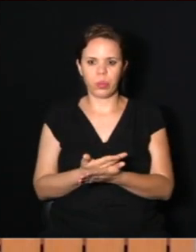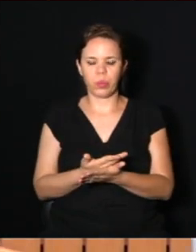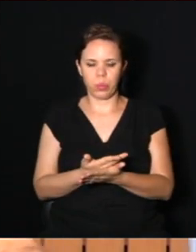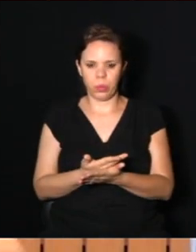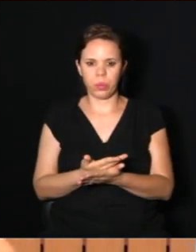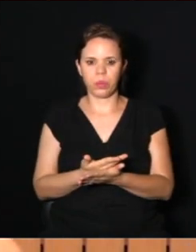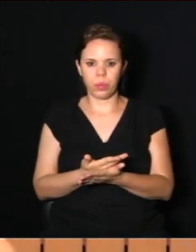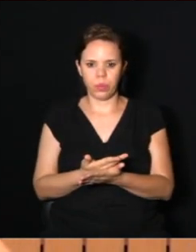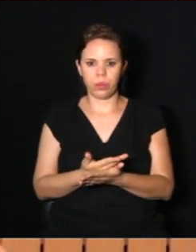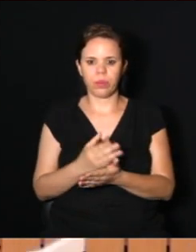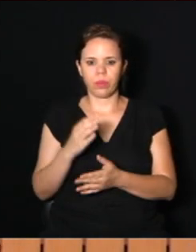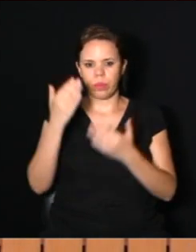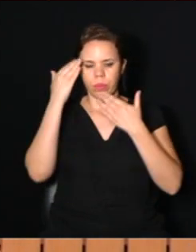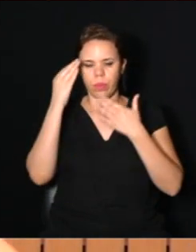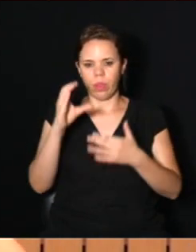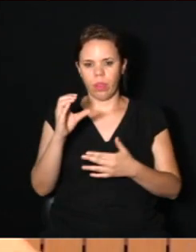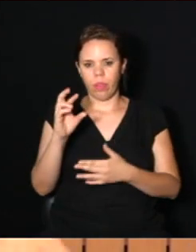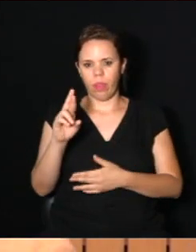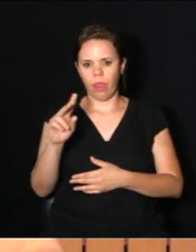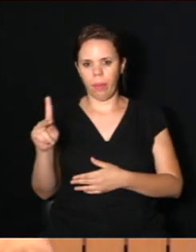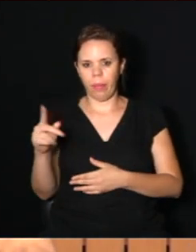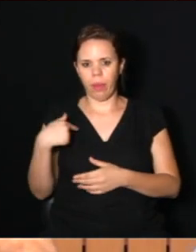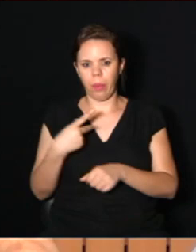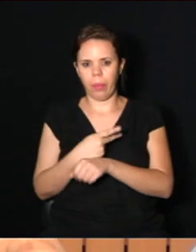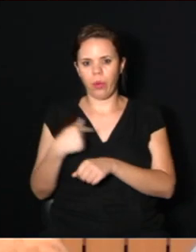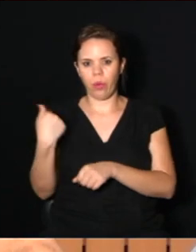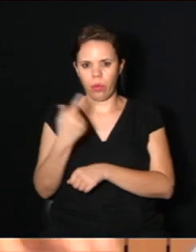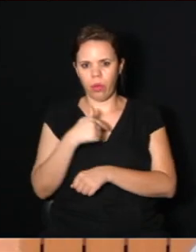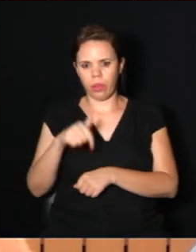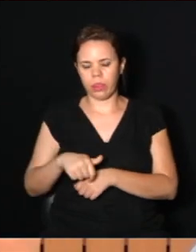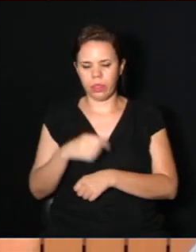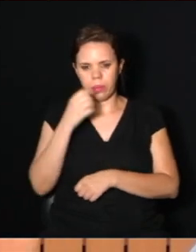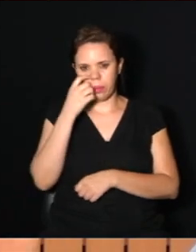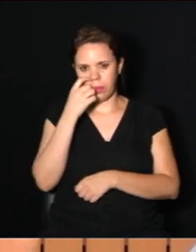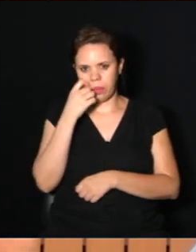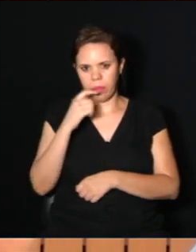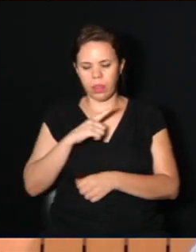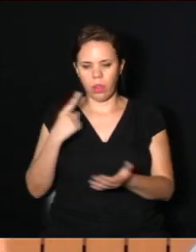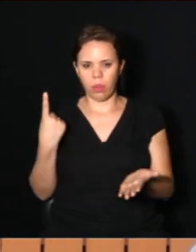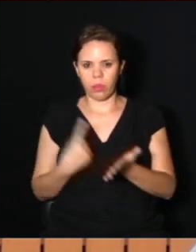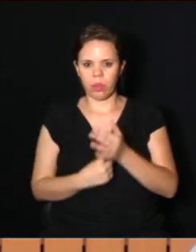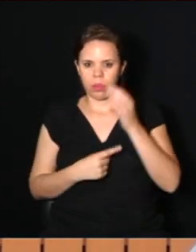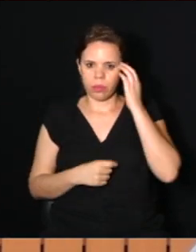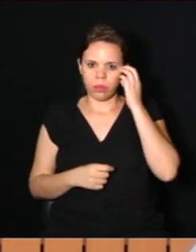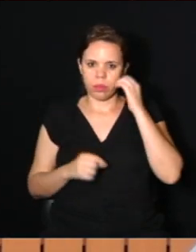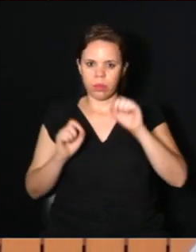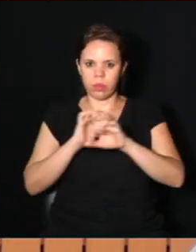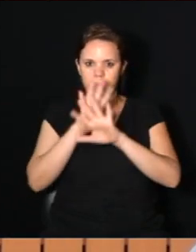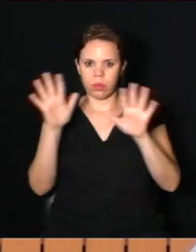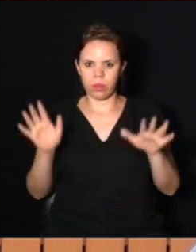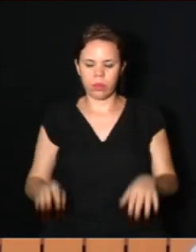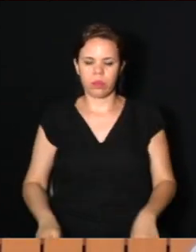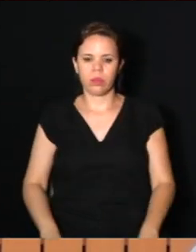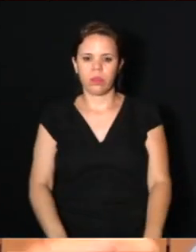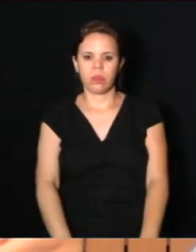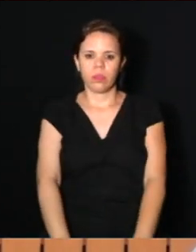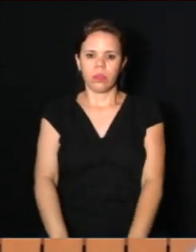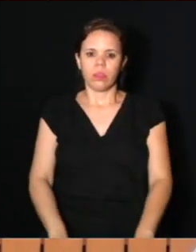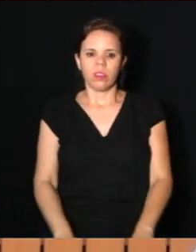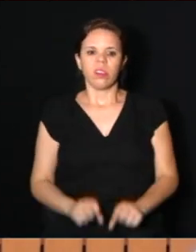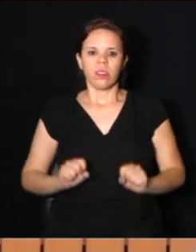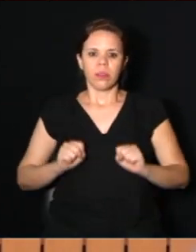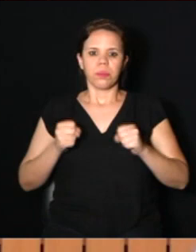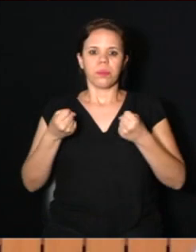ao CRP por ter nos procurado. Acho que a gente aqui, né, tem um compromisso muito claro com a